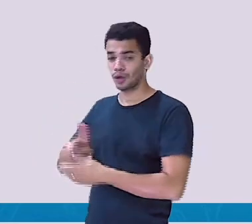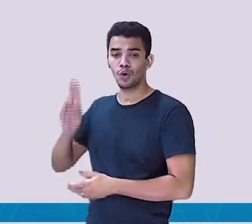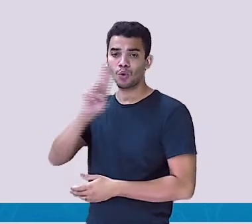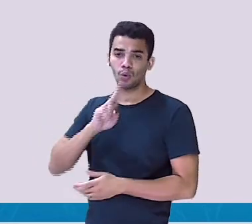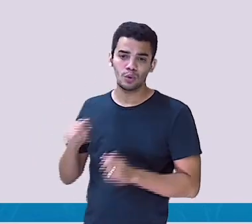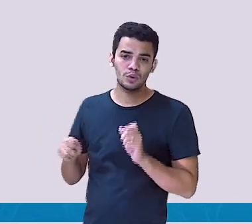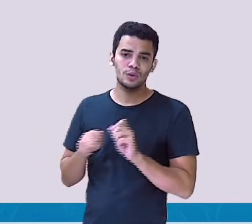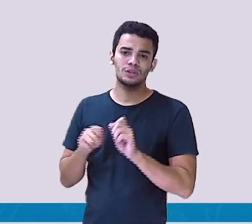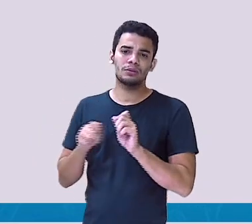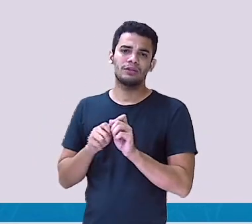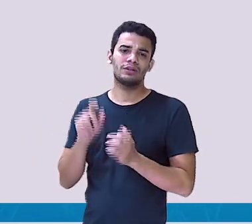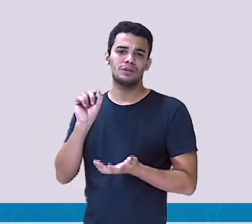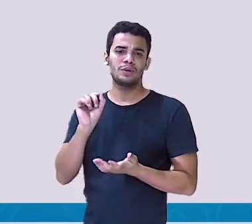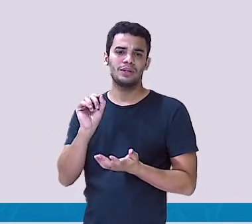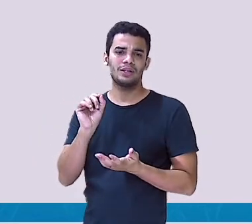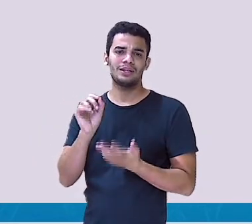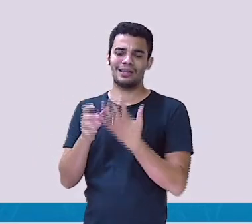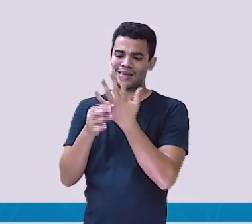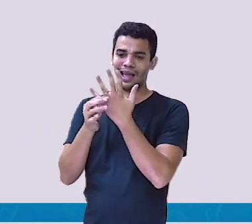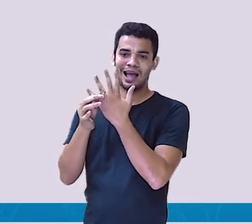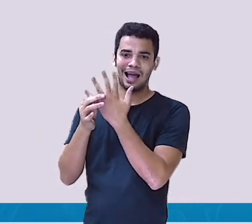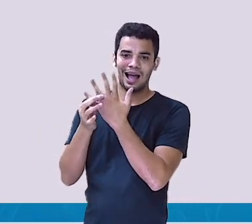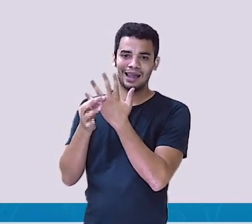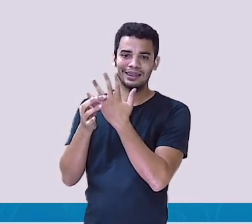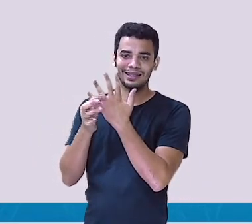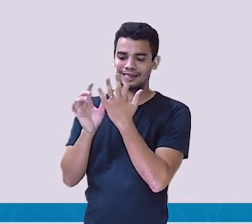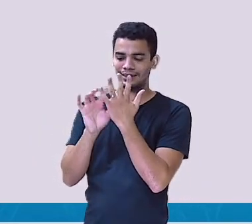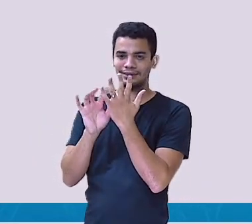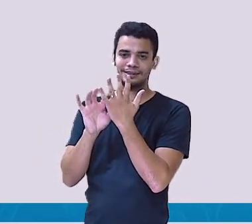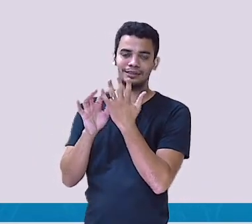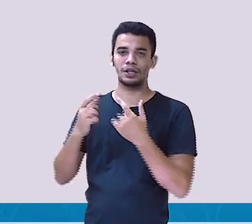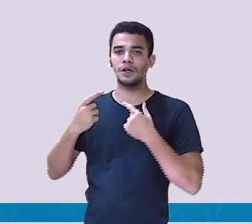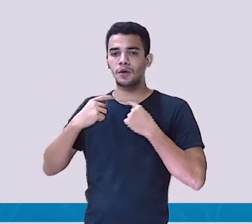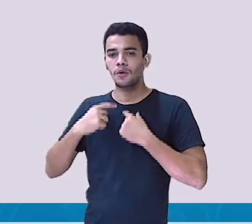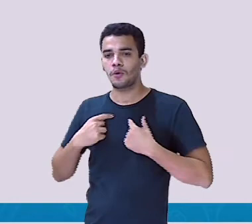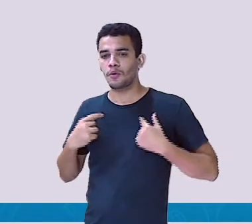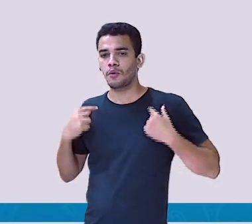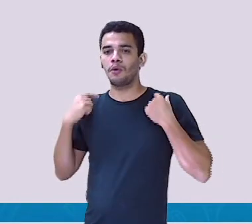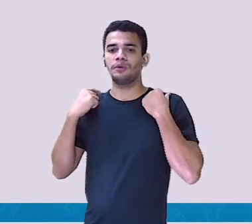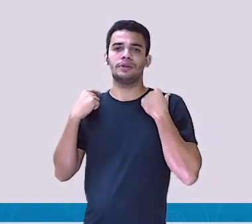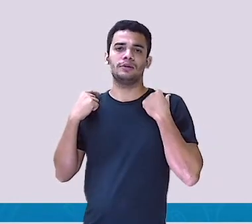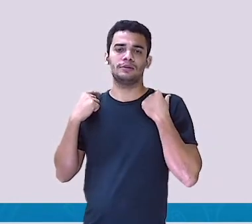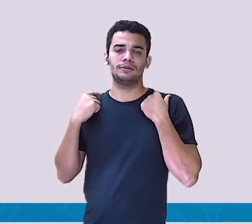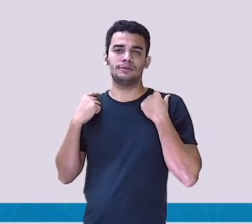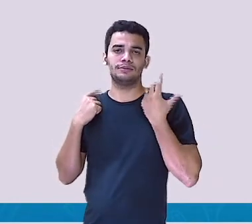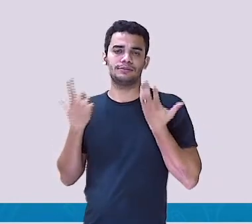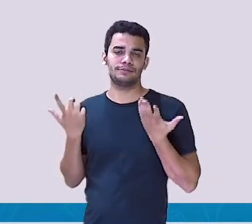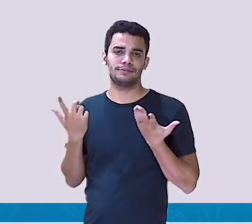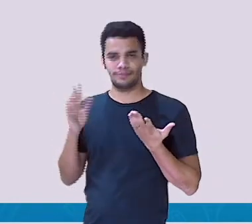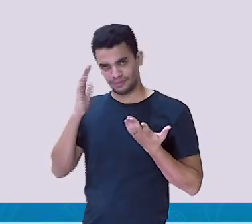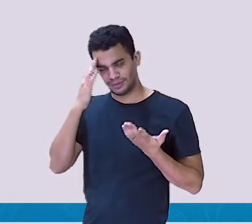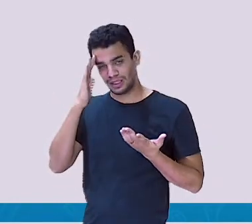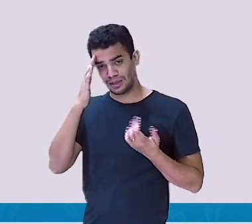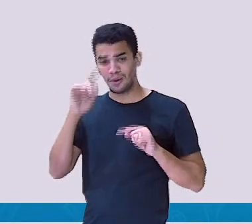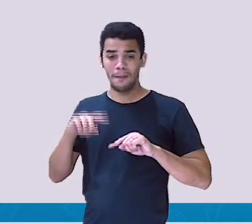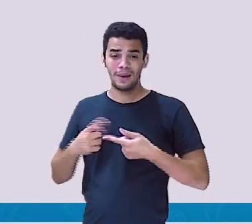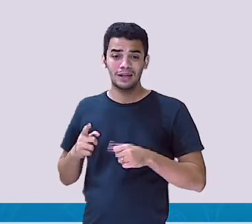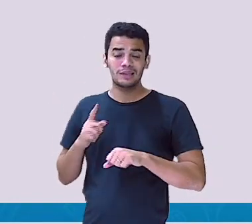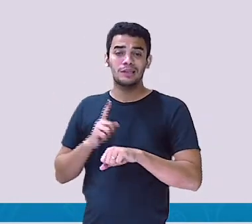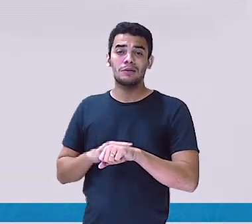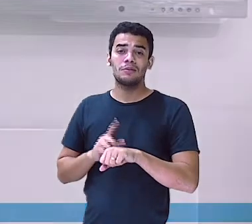usado, a prata. Uma vez retirado da natureza, a gente sabe que ele vai